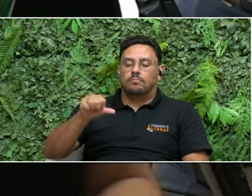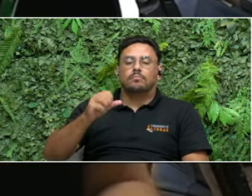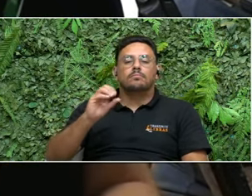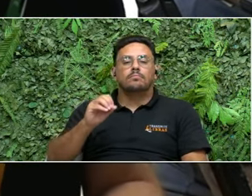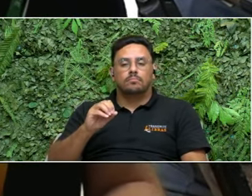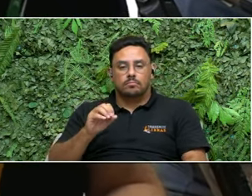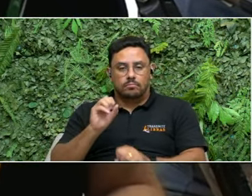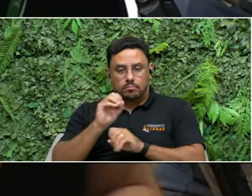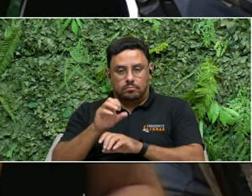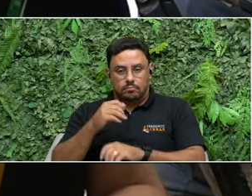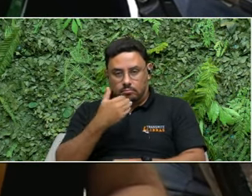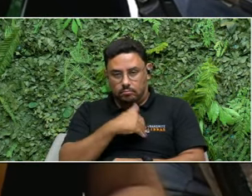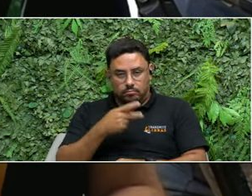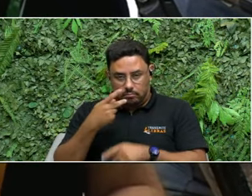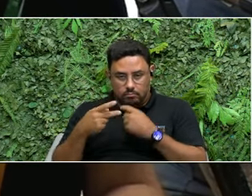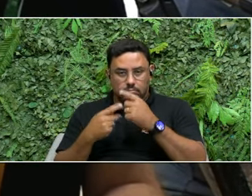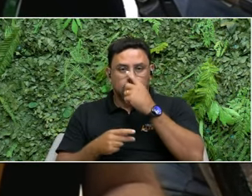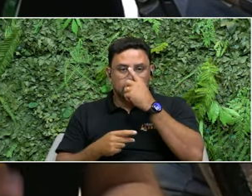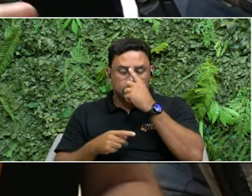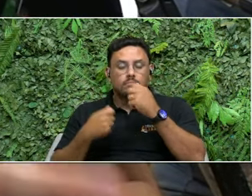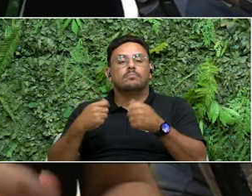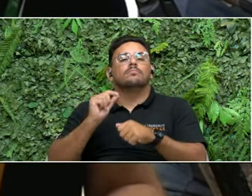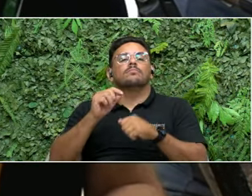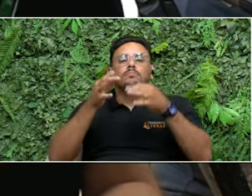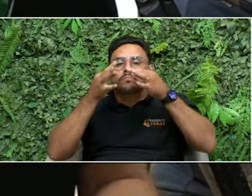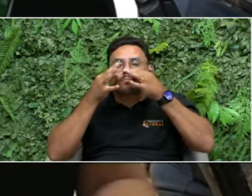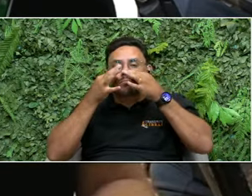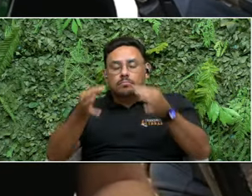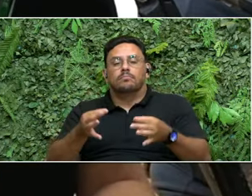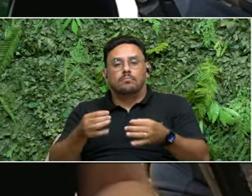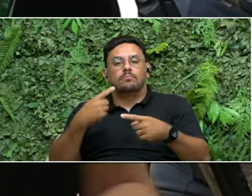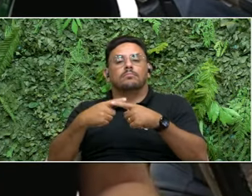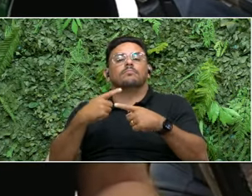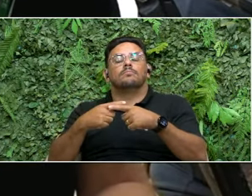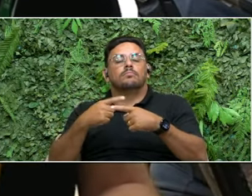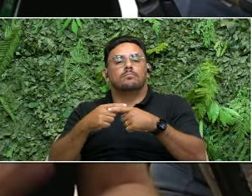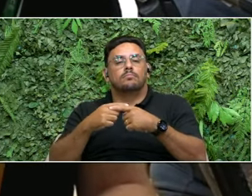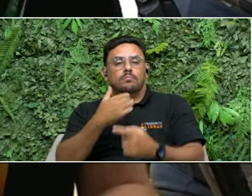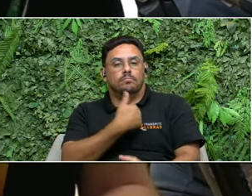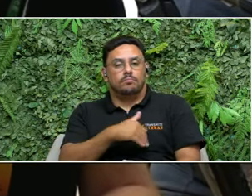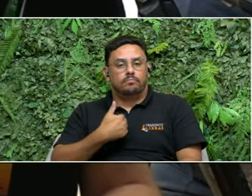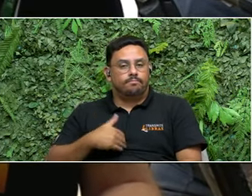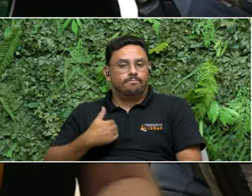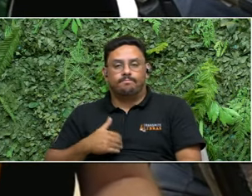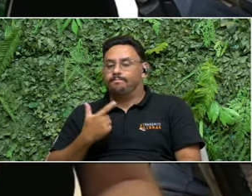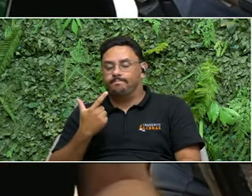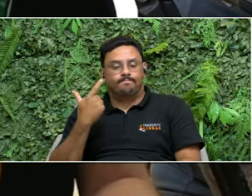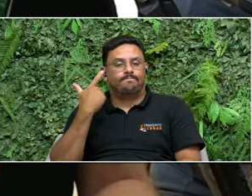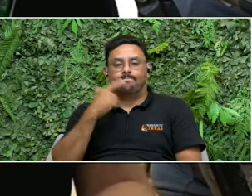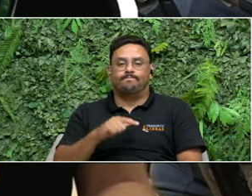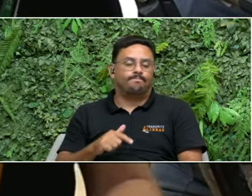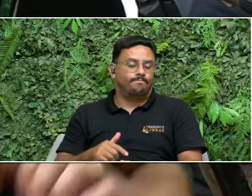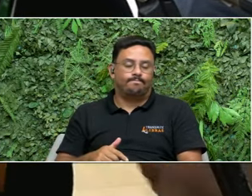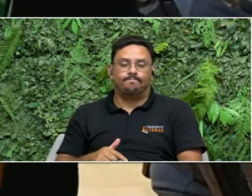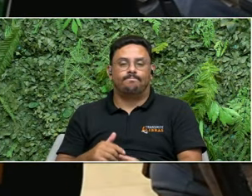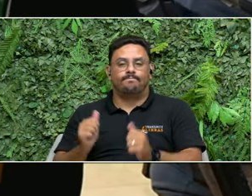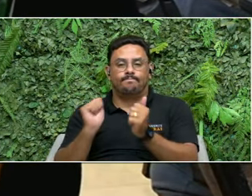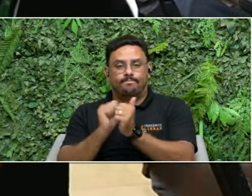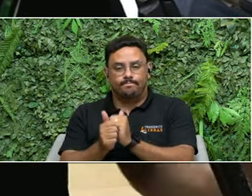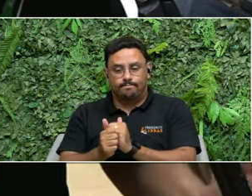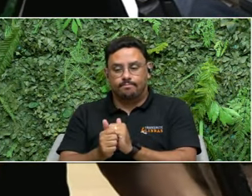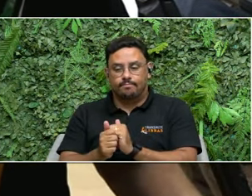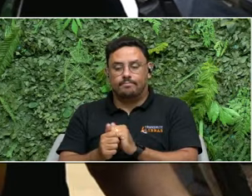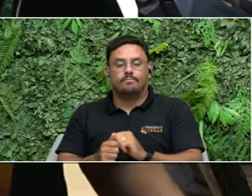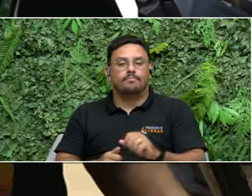mas precisa então e ter atenção porque o time do Atlético não joga Ava assim muito sair de